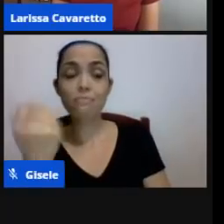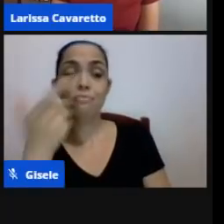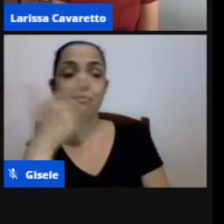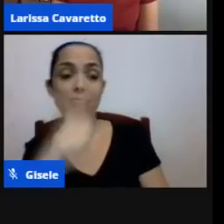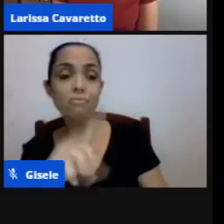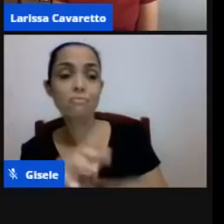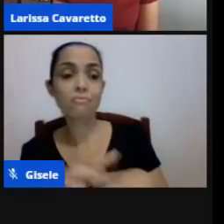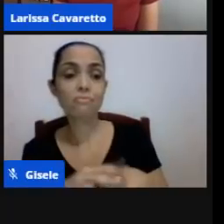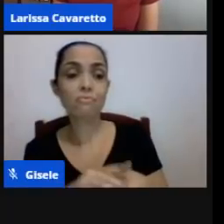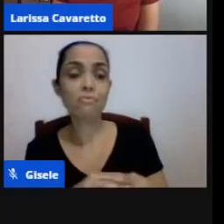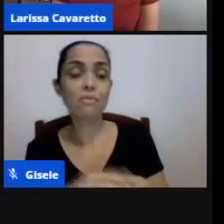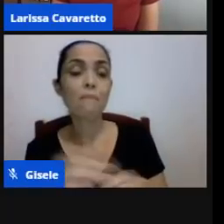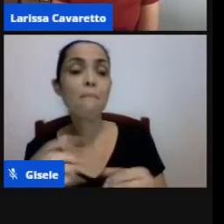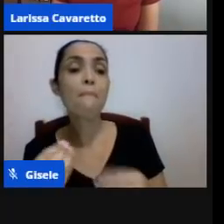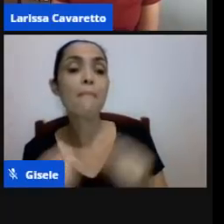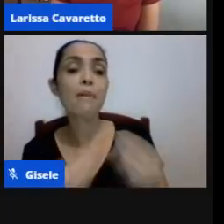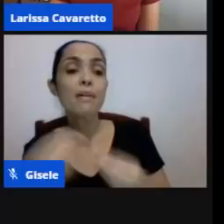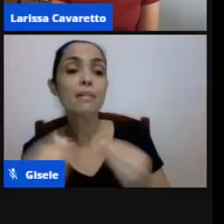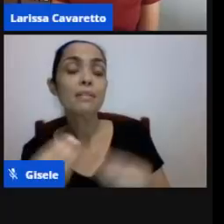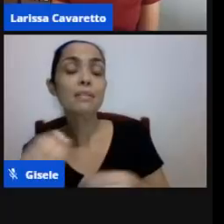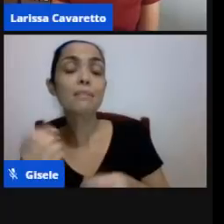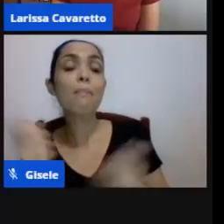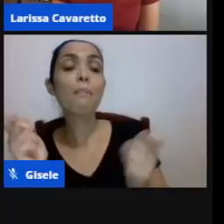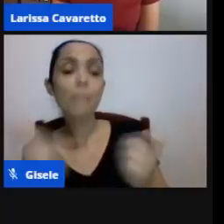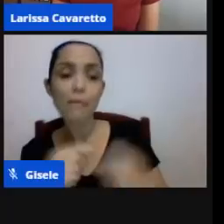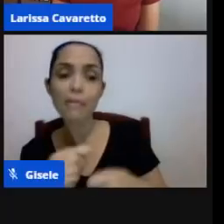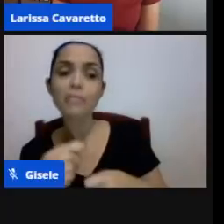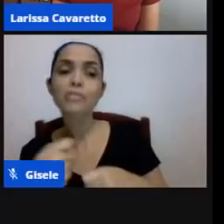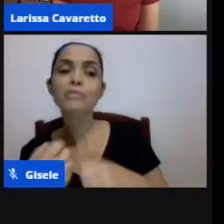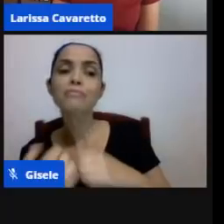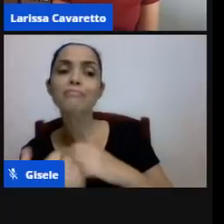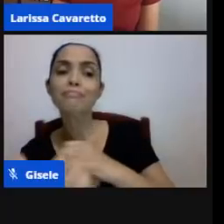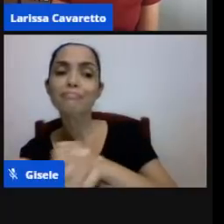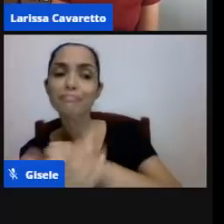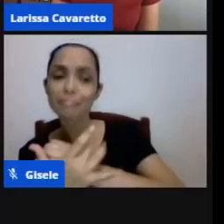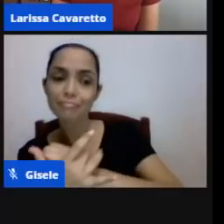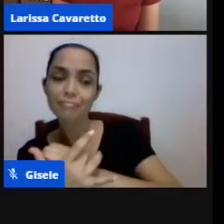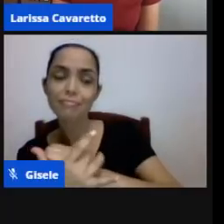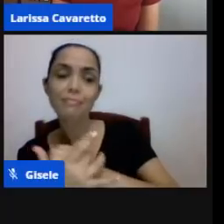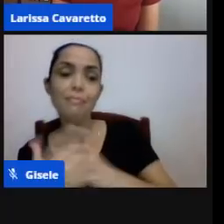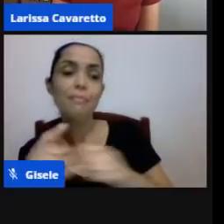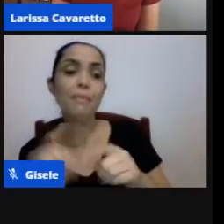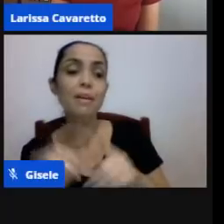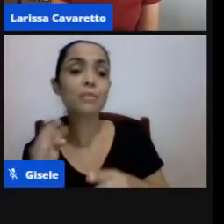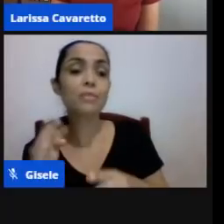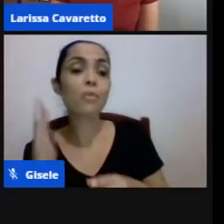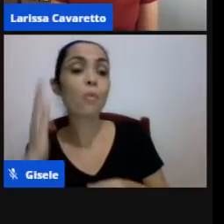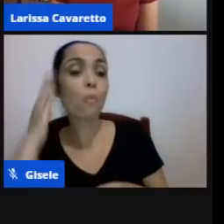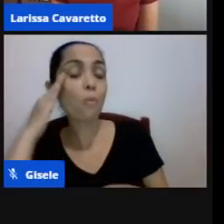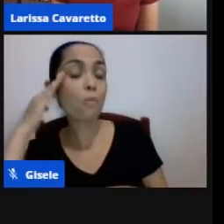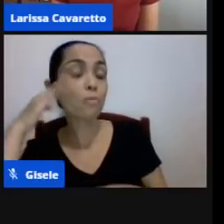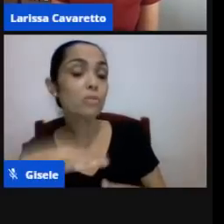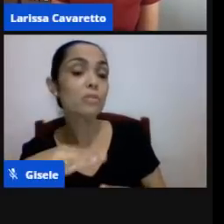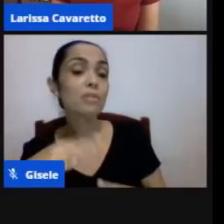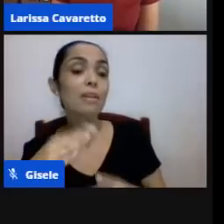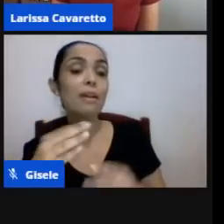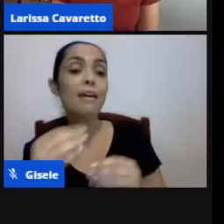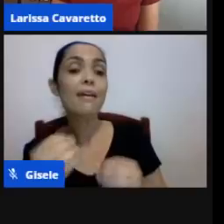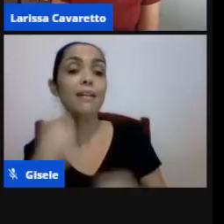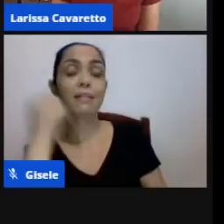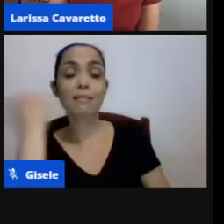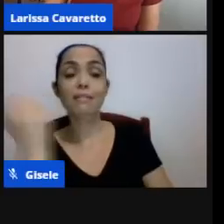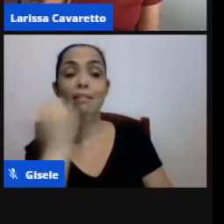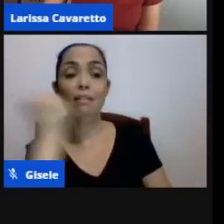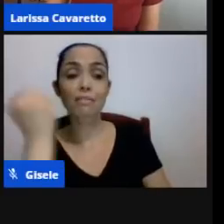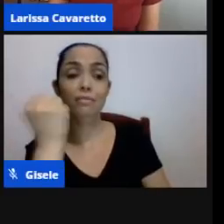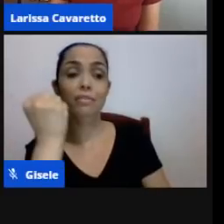não impedem de você pegar a doença. Então, a vacinação da Covid é a mesma coisa. O objetivo principal é evitar a forma grave da